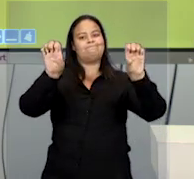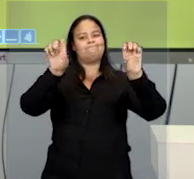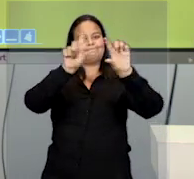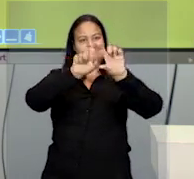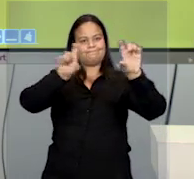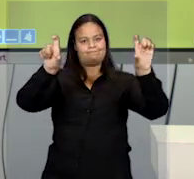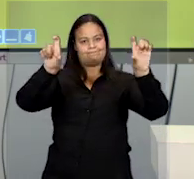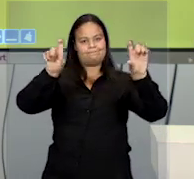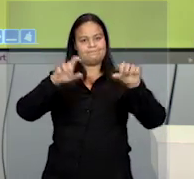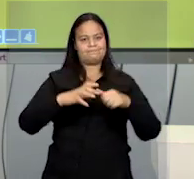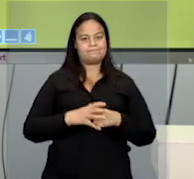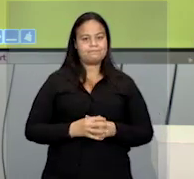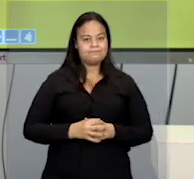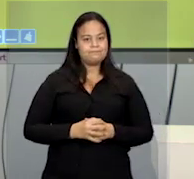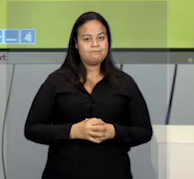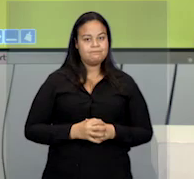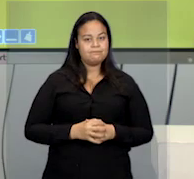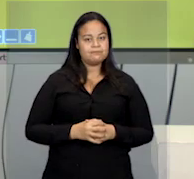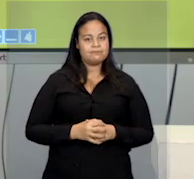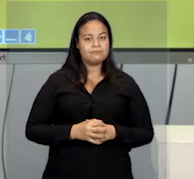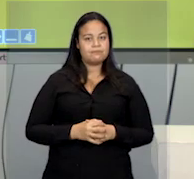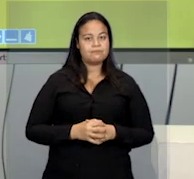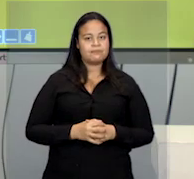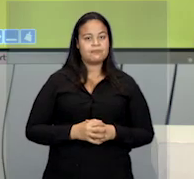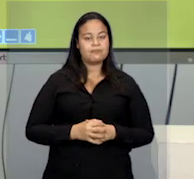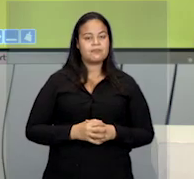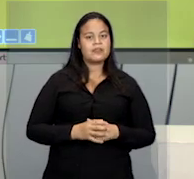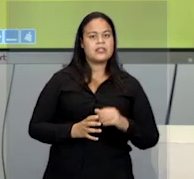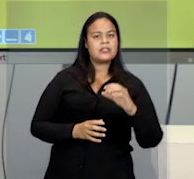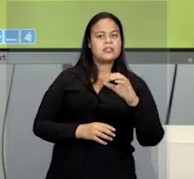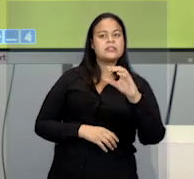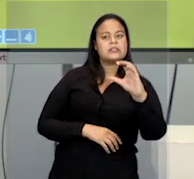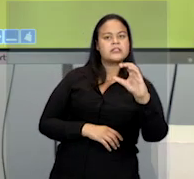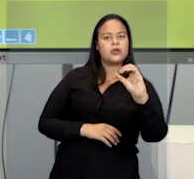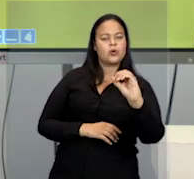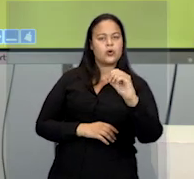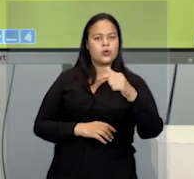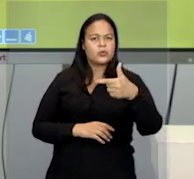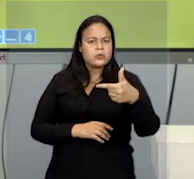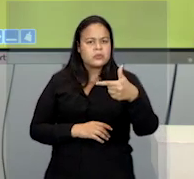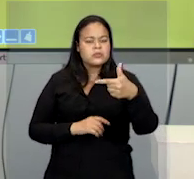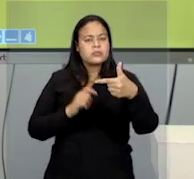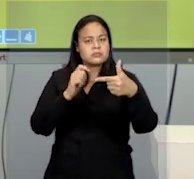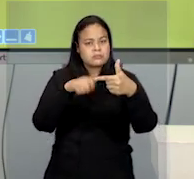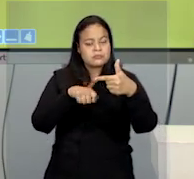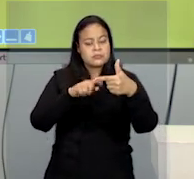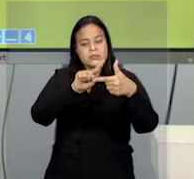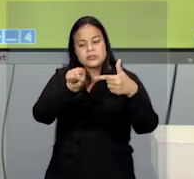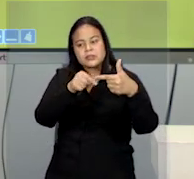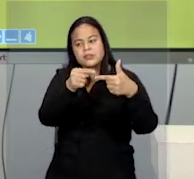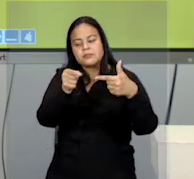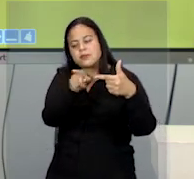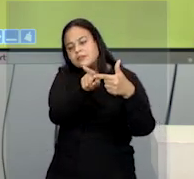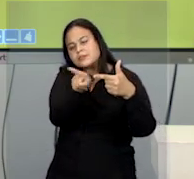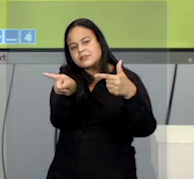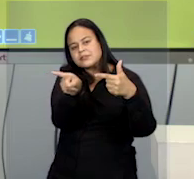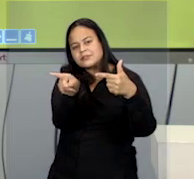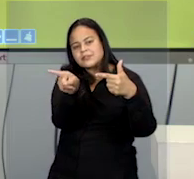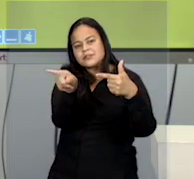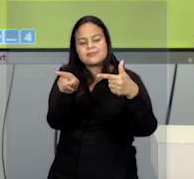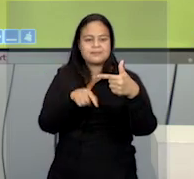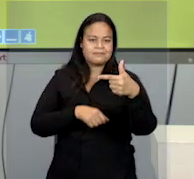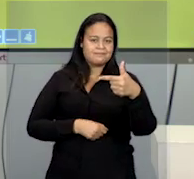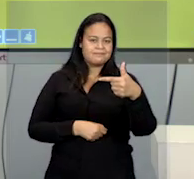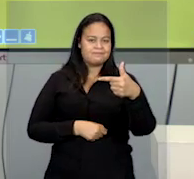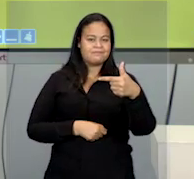Bom, eu tenho que ter o CO2 depois, né? E eu tenho